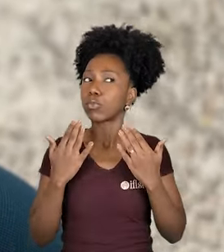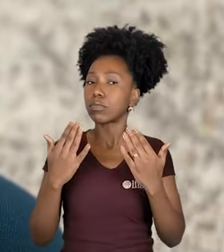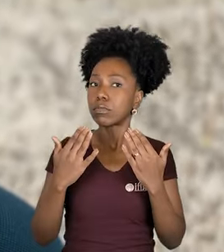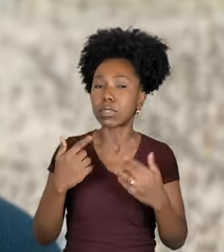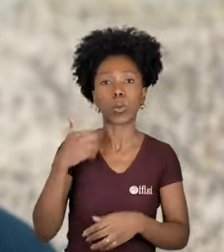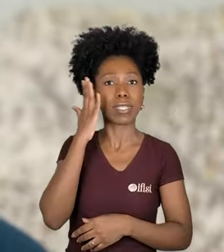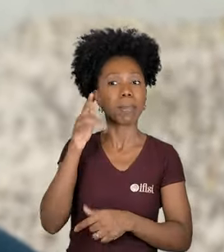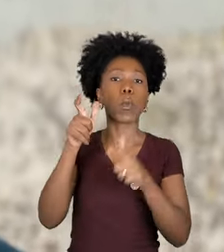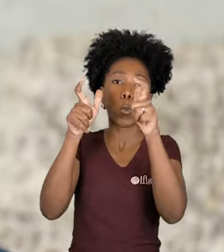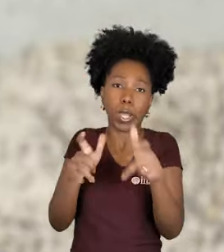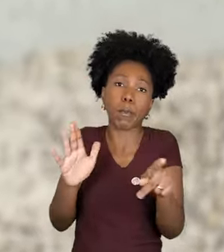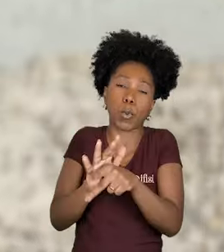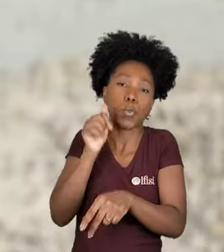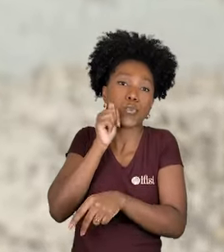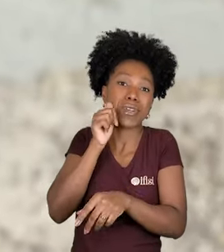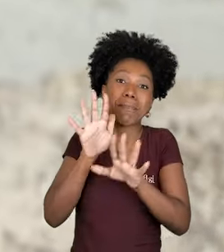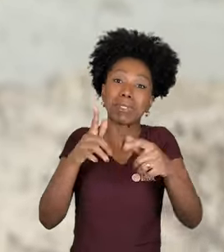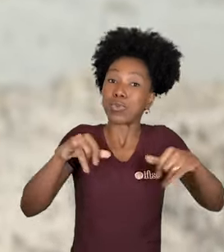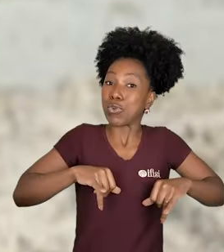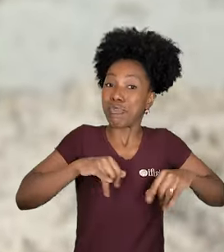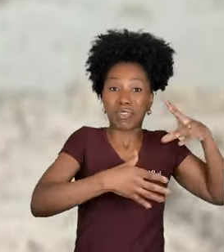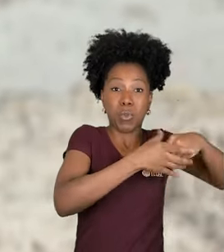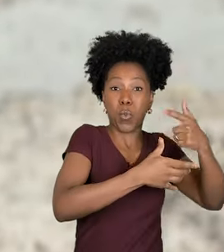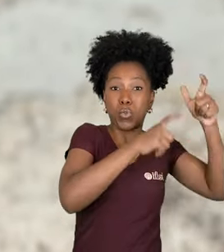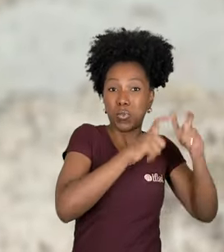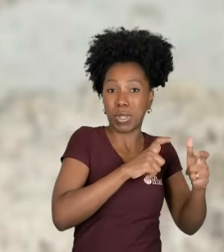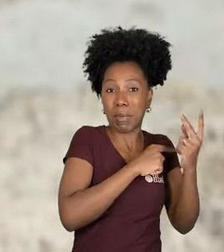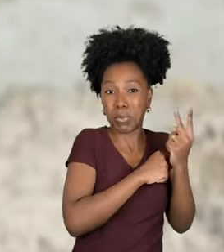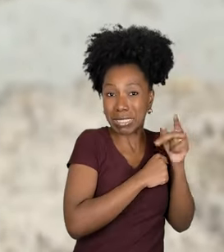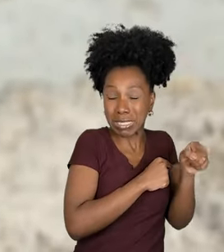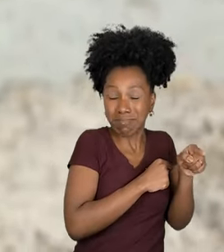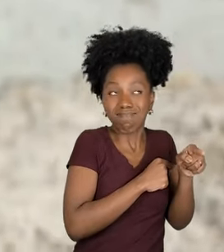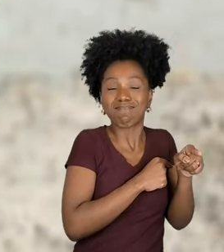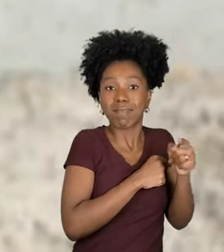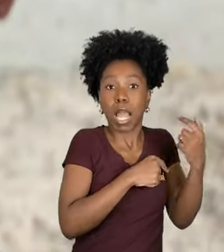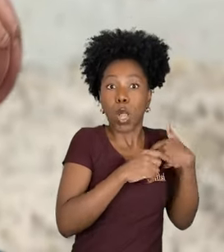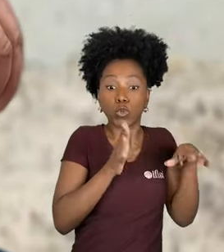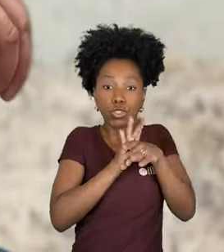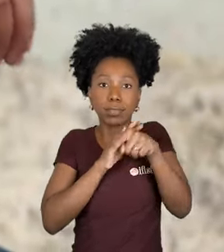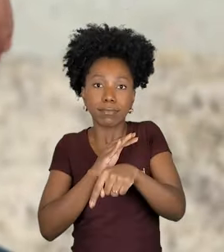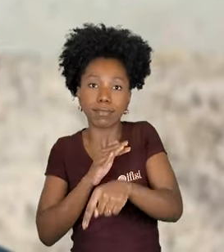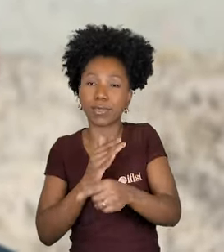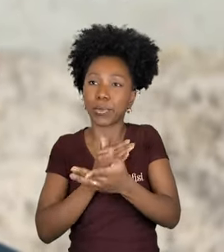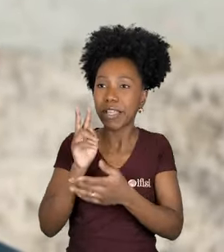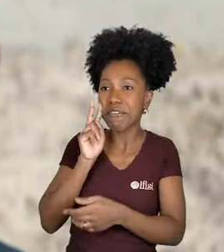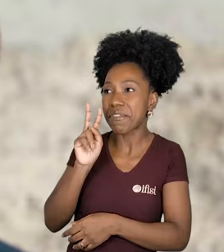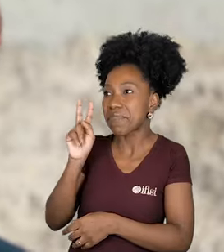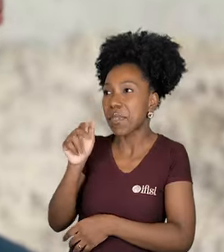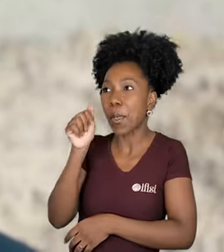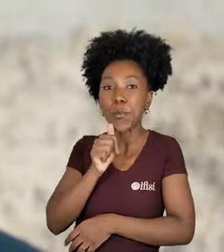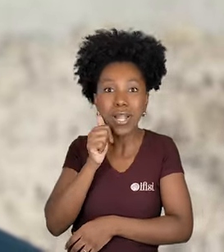abrigo de mulheres, eu estava muito nervosa pelo que eu tinha passado lá, né? Então, quando a gente chegou aqui, que eu comecei a